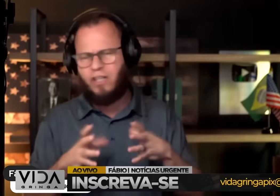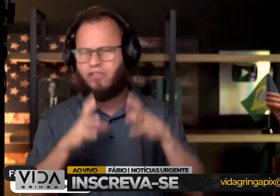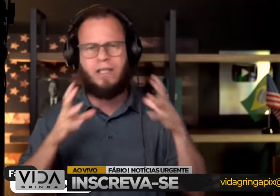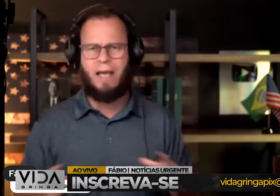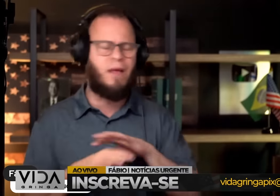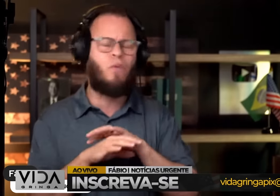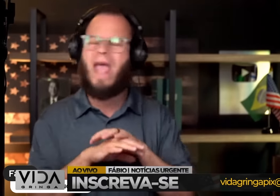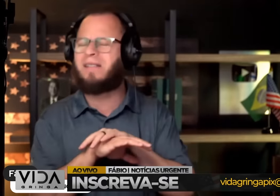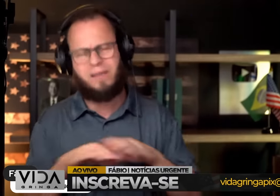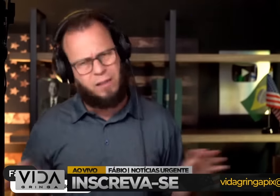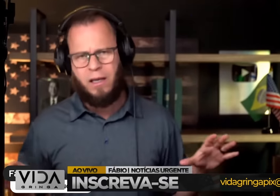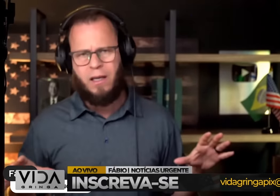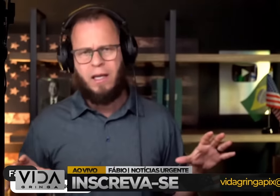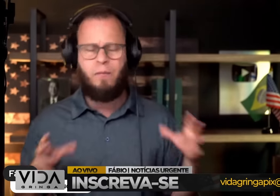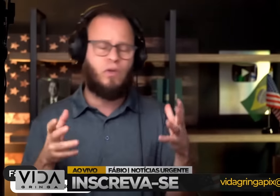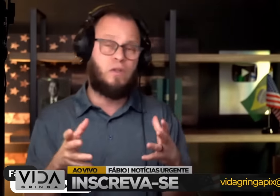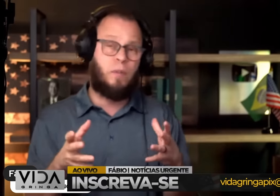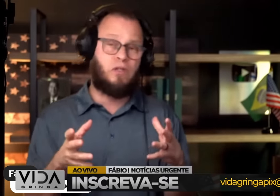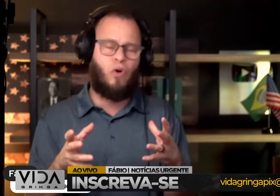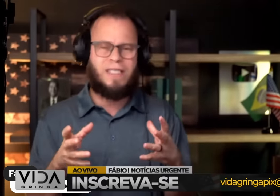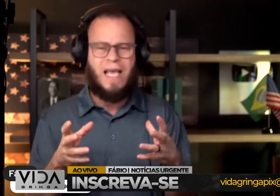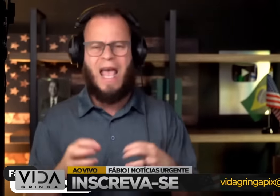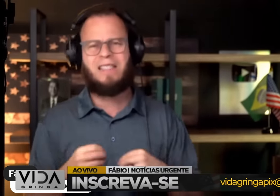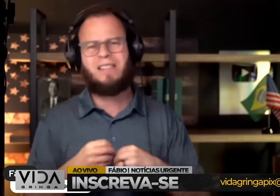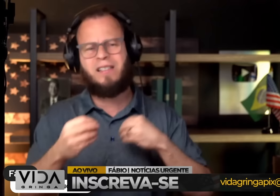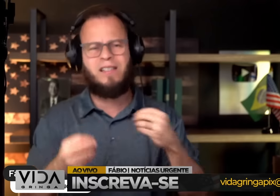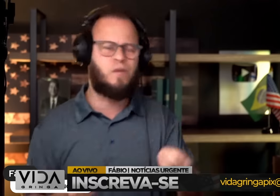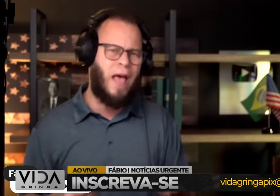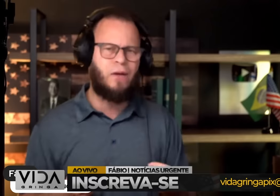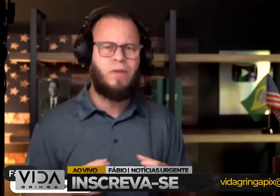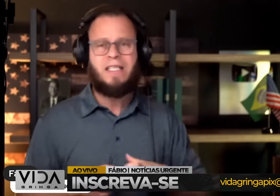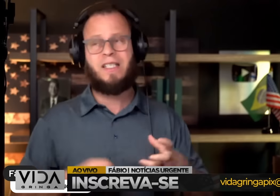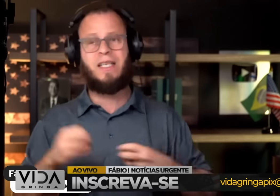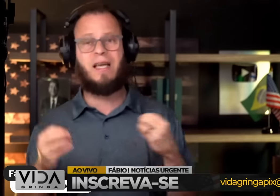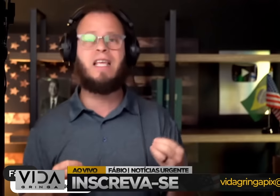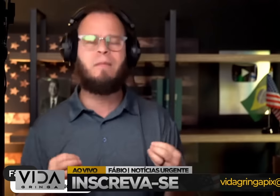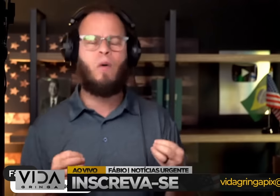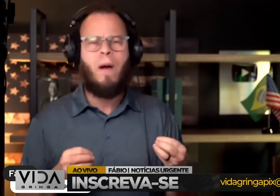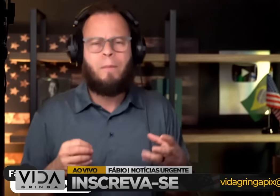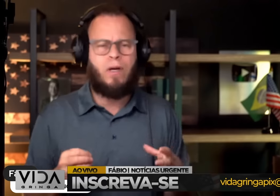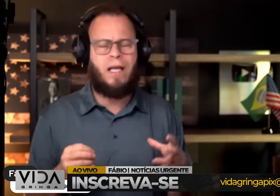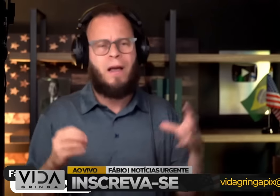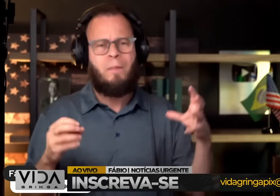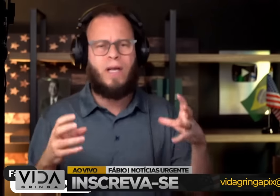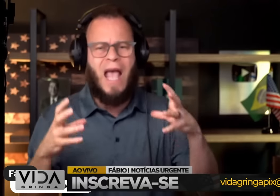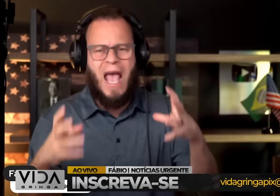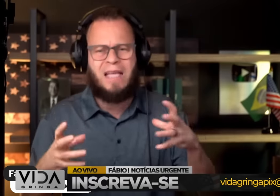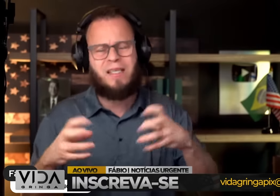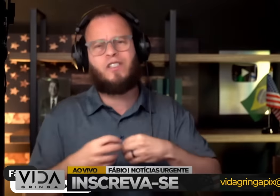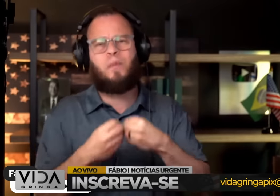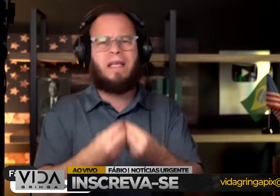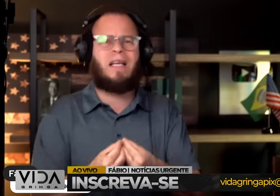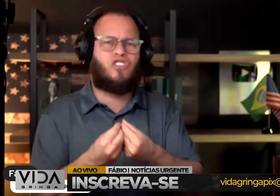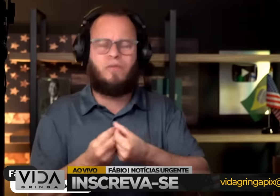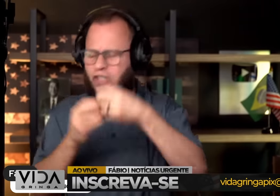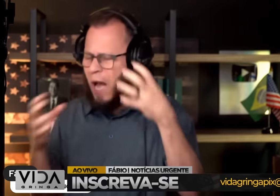que a gente quer não é assim e muitas pessoas elas se desesperam se desanimam por quê Porque essa